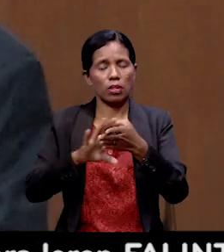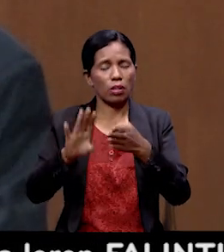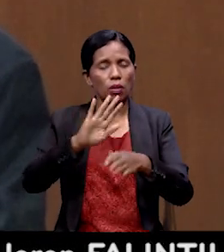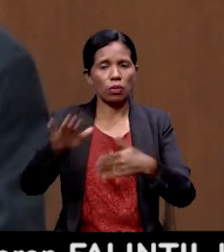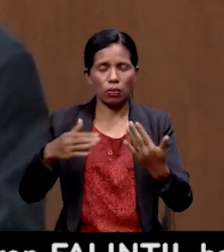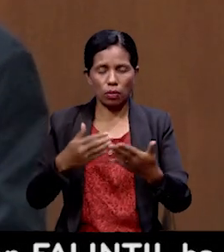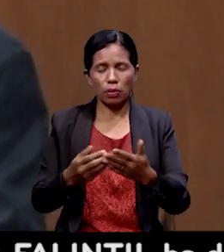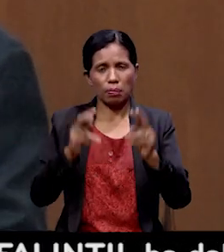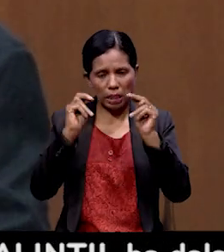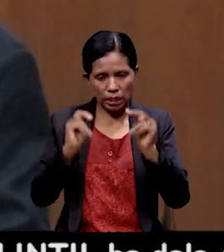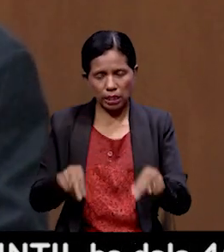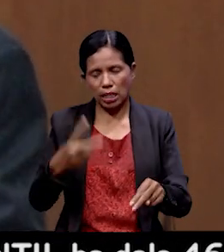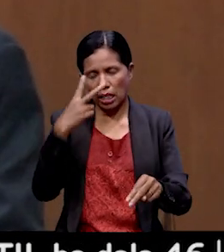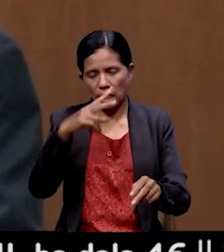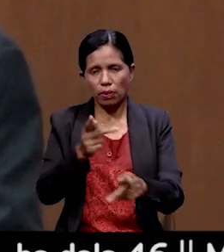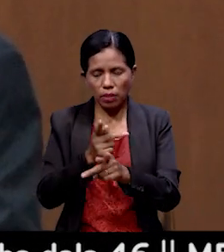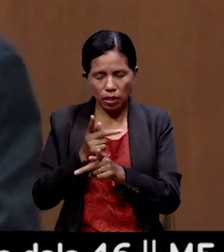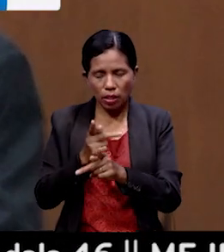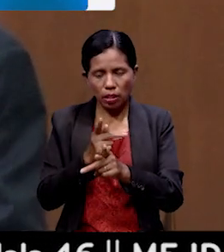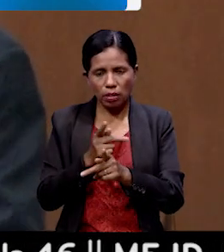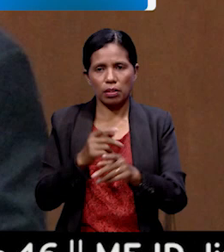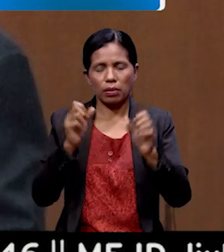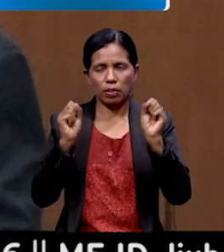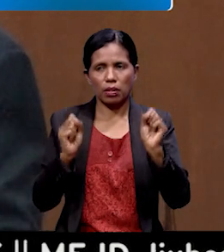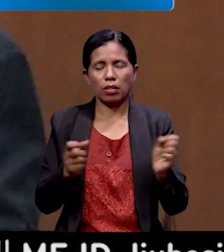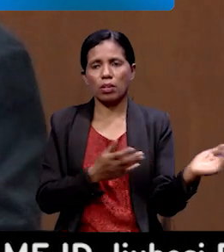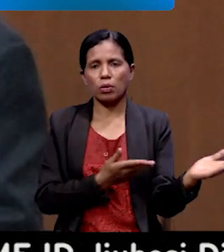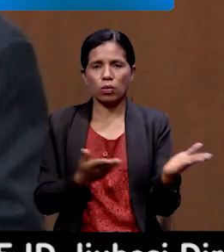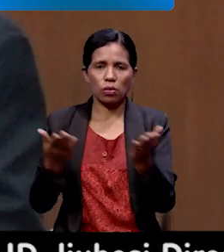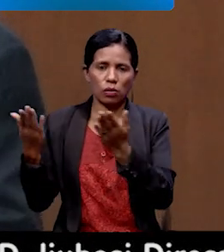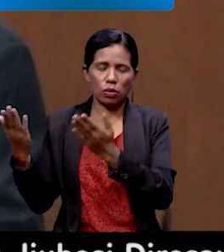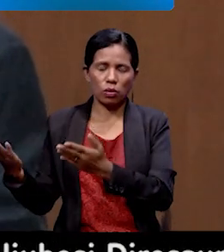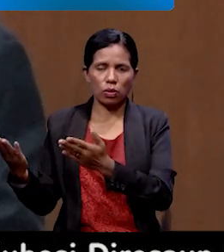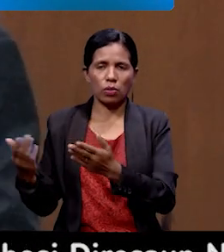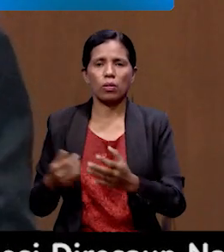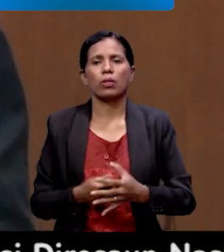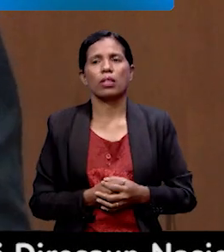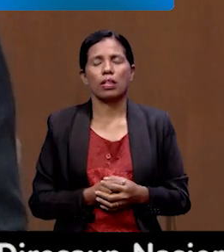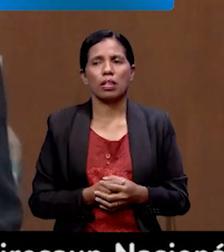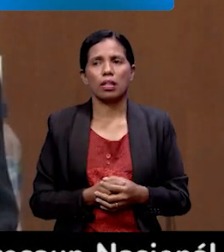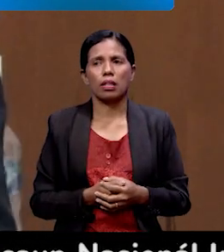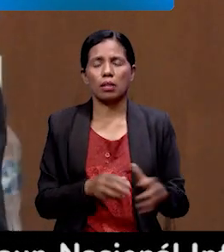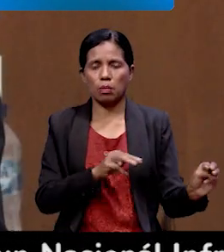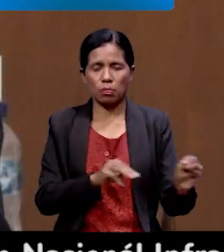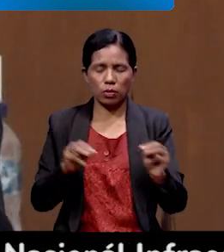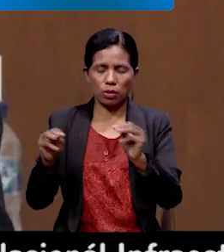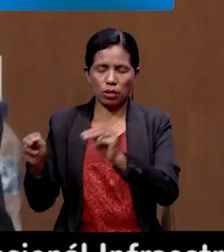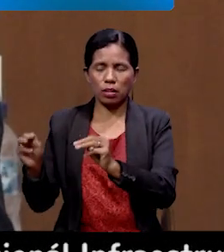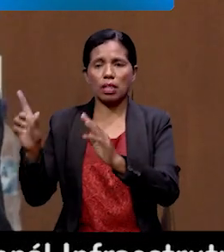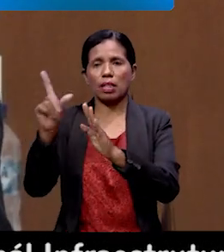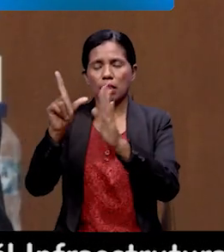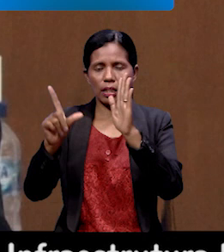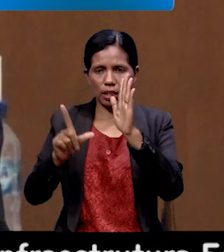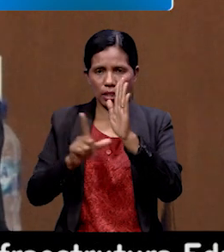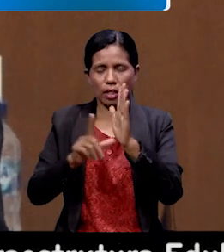de dia, exigência será nebe, lori implicações, anessan, mudança ba lei